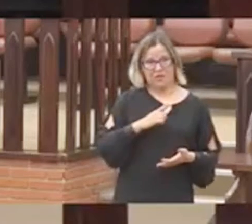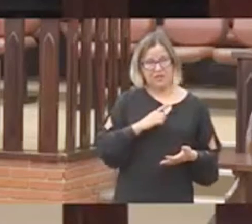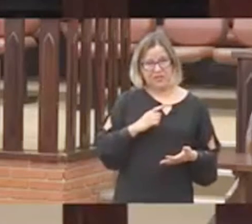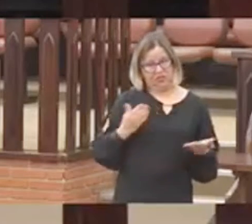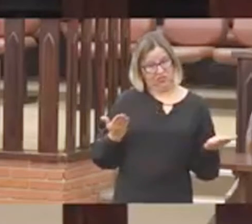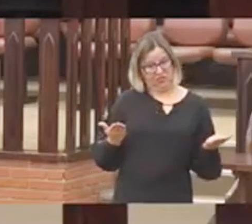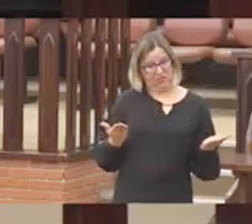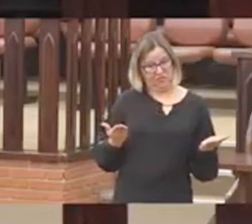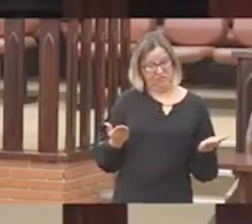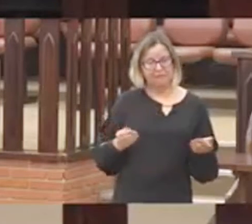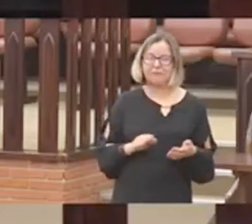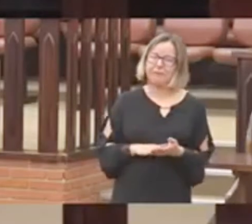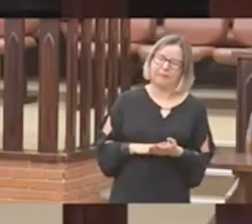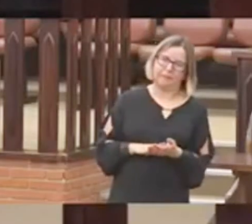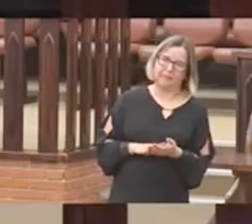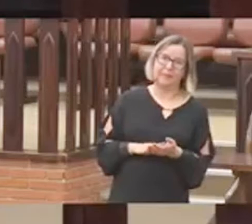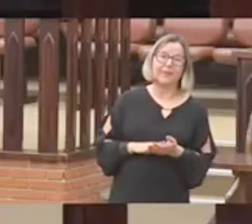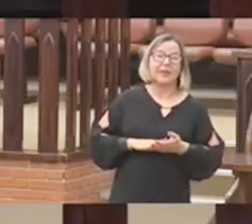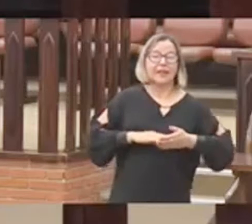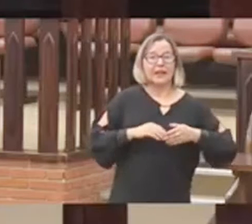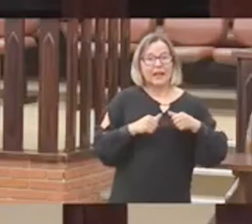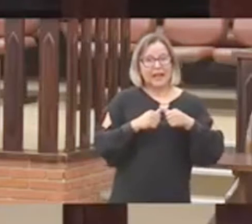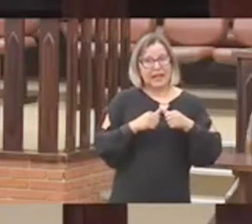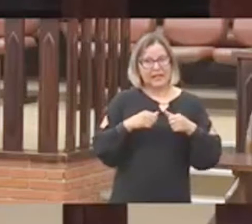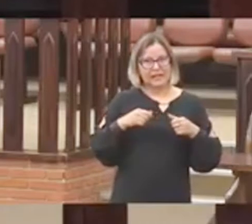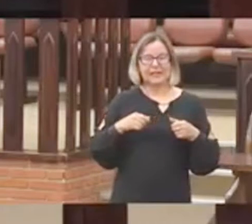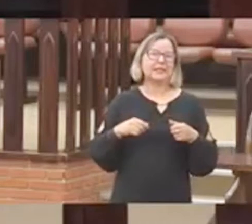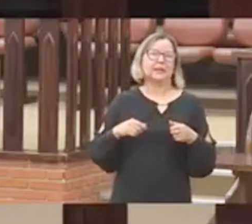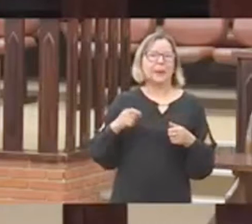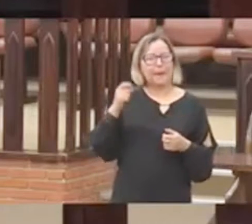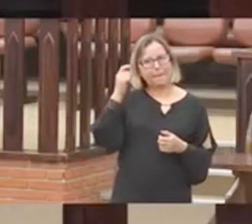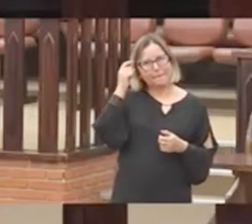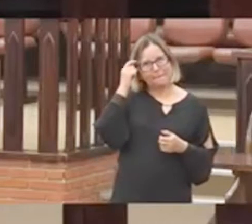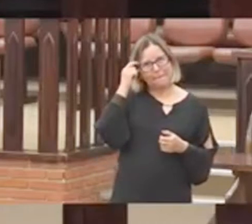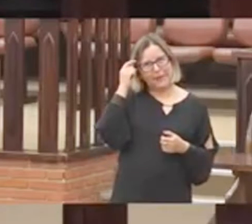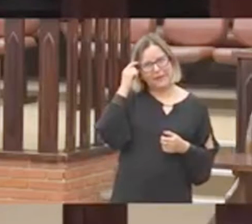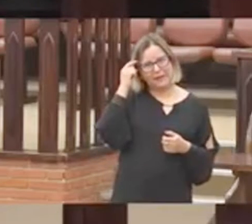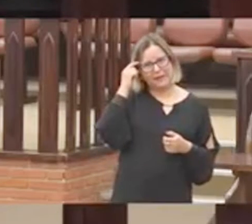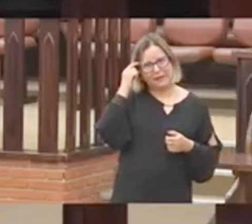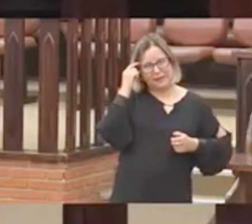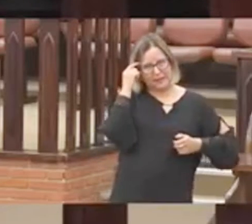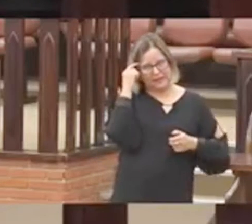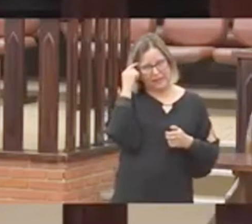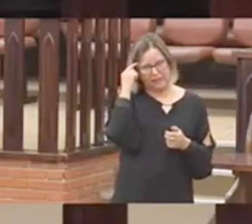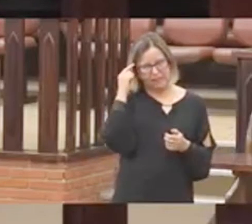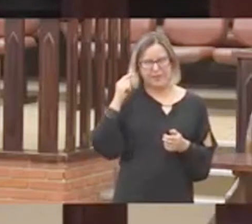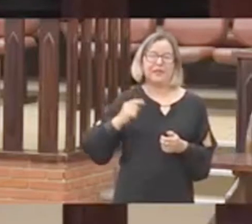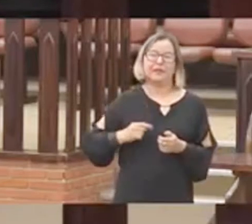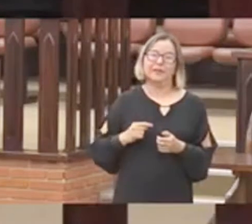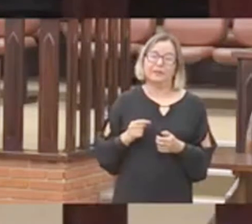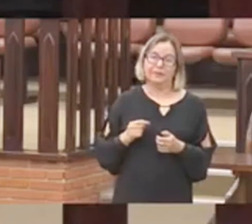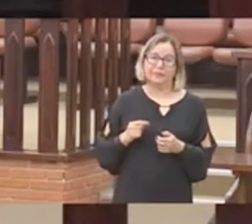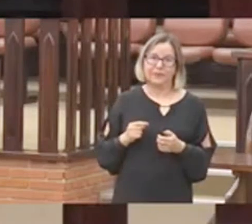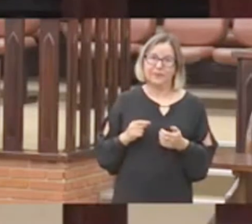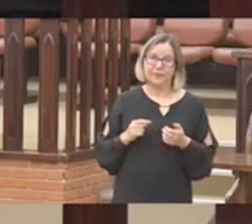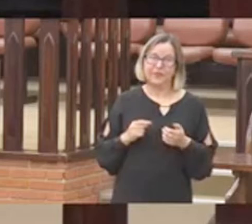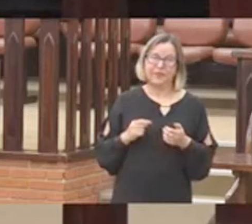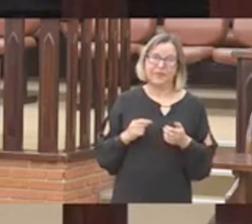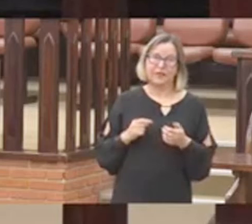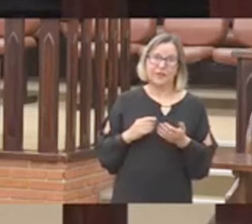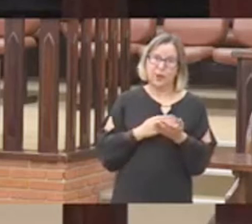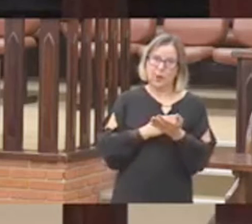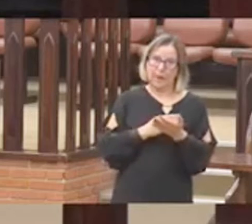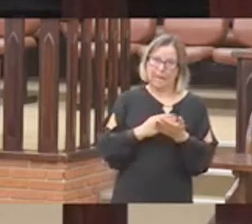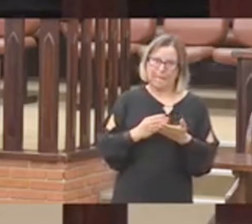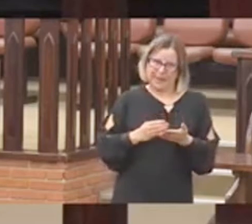princípio, ou ela parte da premissa, da primeira premissa, de que Deus não